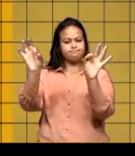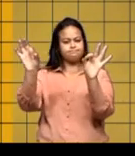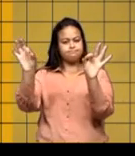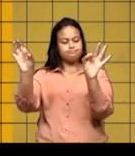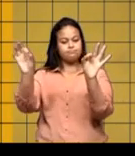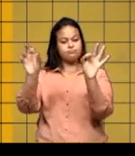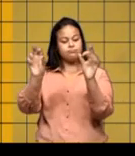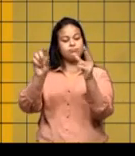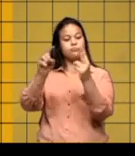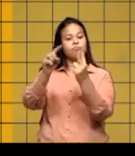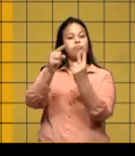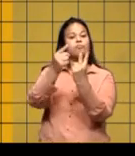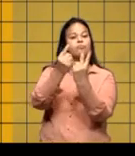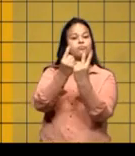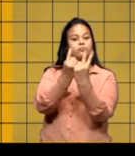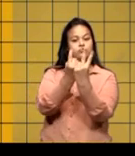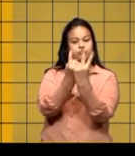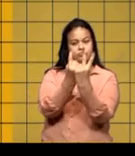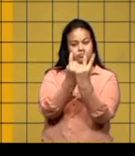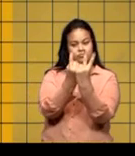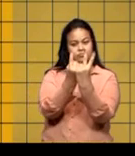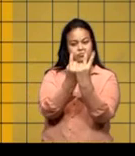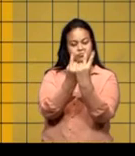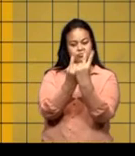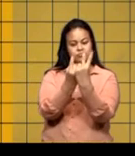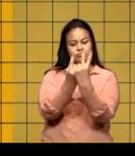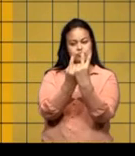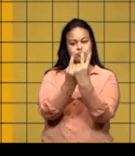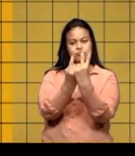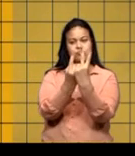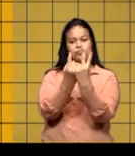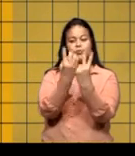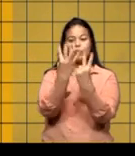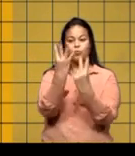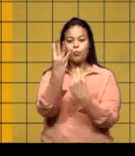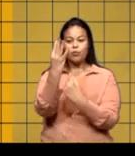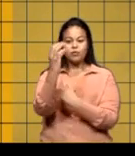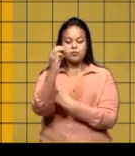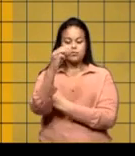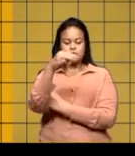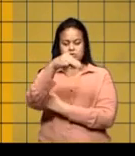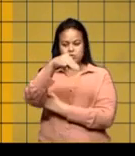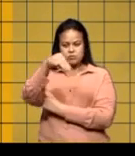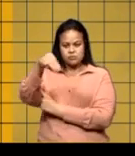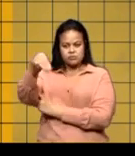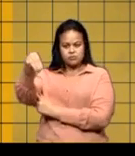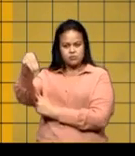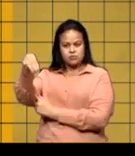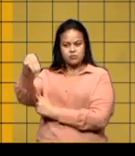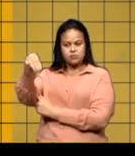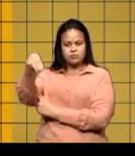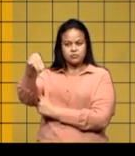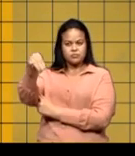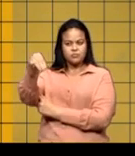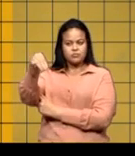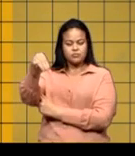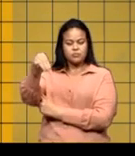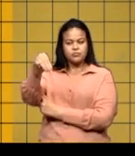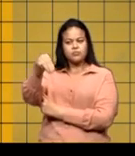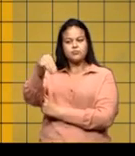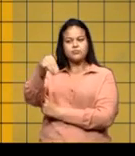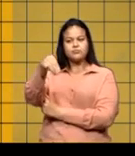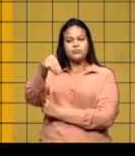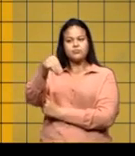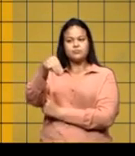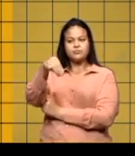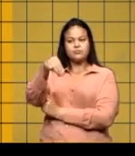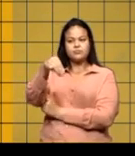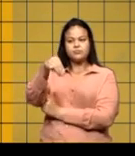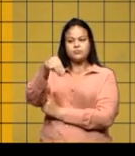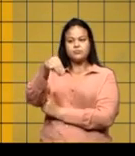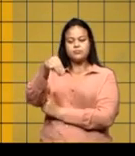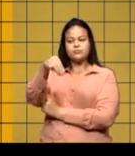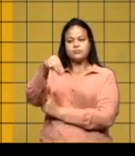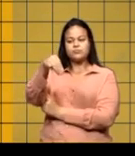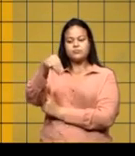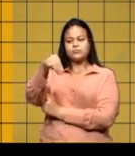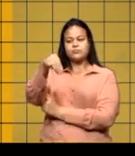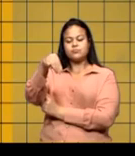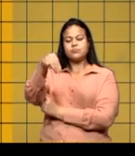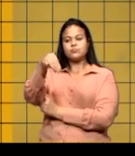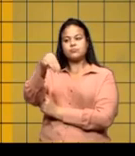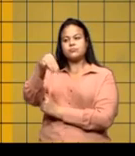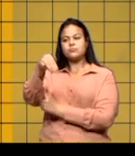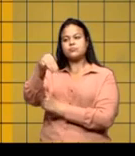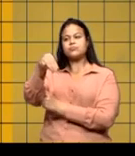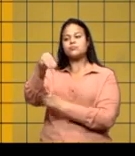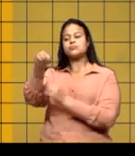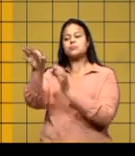que tem 4 centímetros horizontal para a direita, e o segundo, que tem 2 também horizontal,